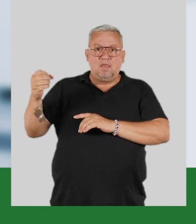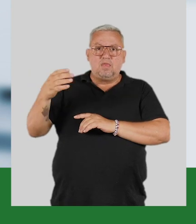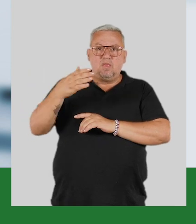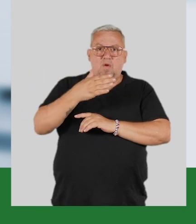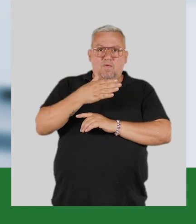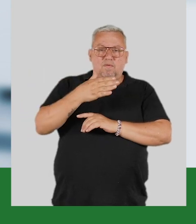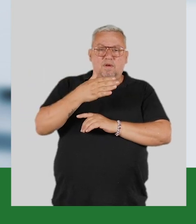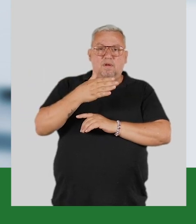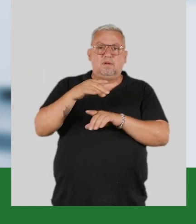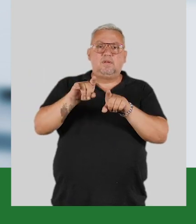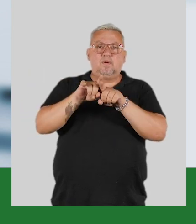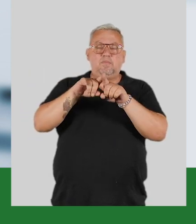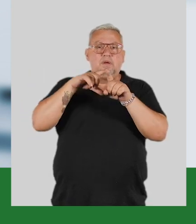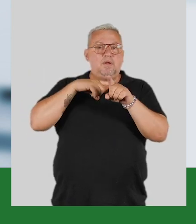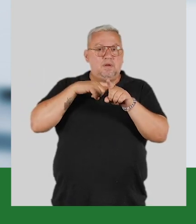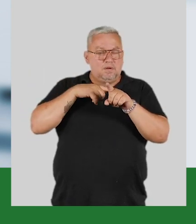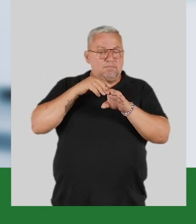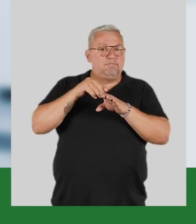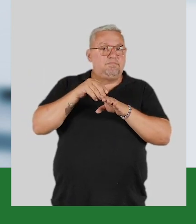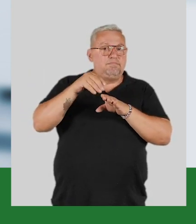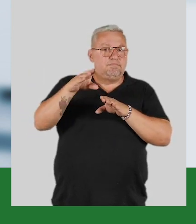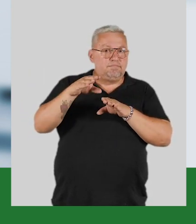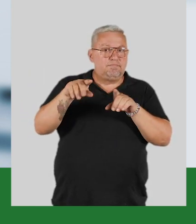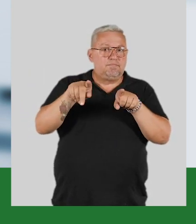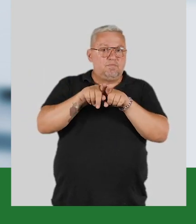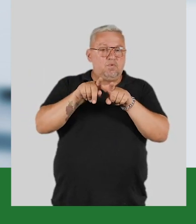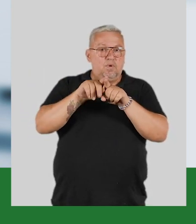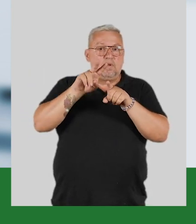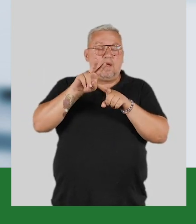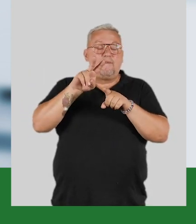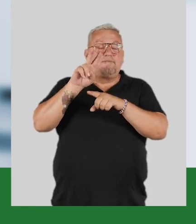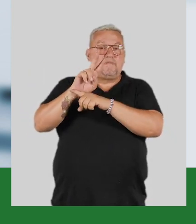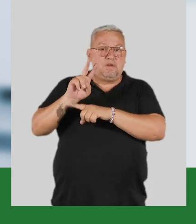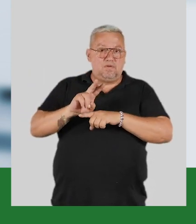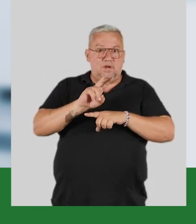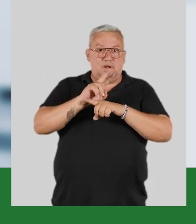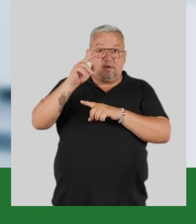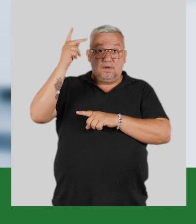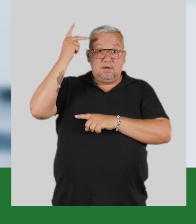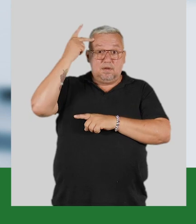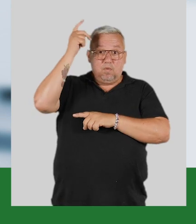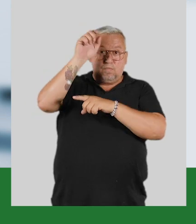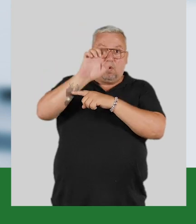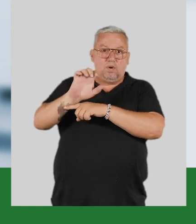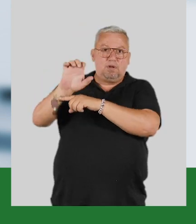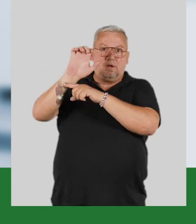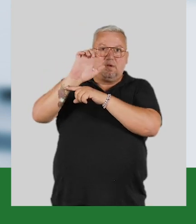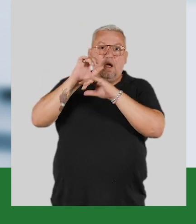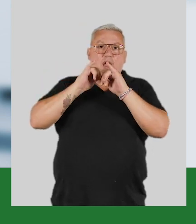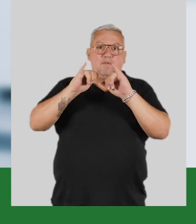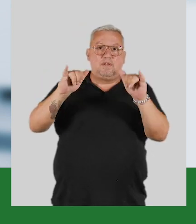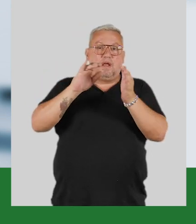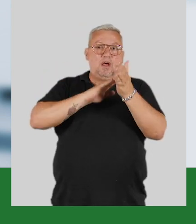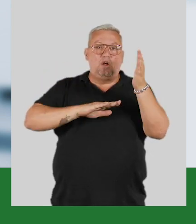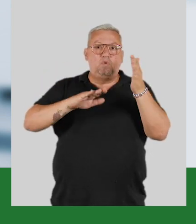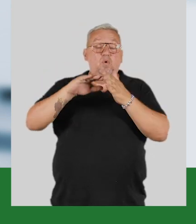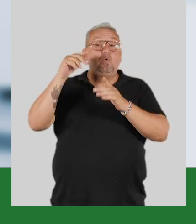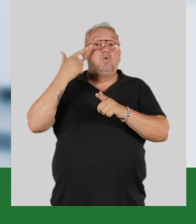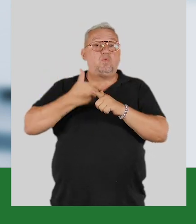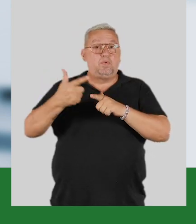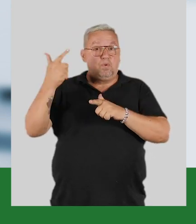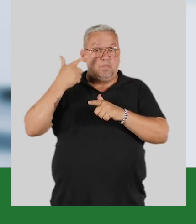aprovação emergencial, há uma recomendação da Vigilância Epidemiológica do Estado de São Paulo de se notificar todos os